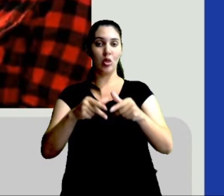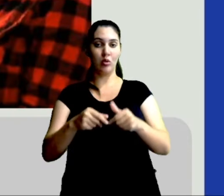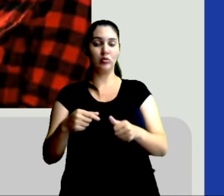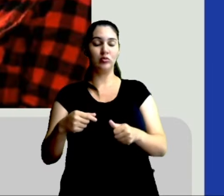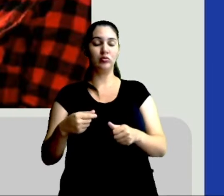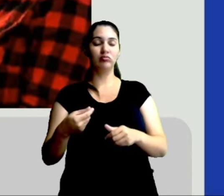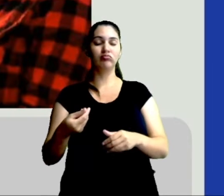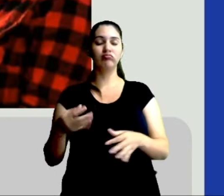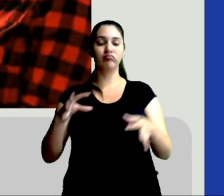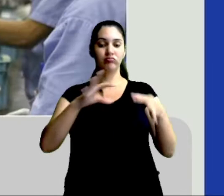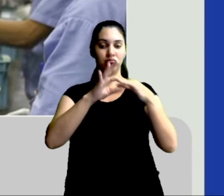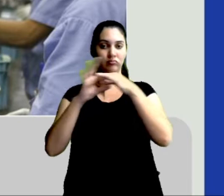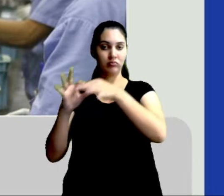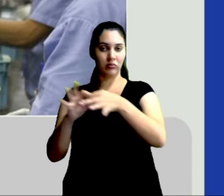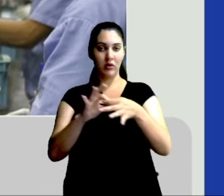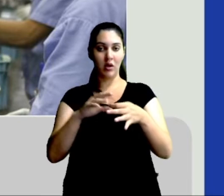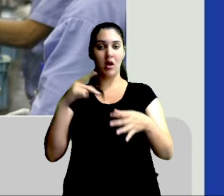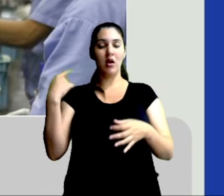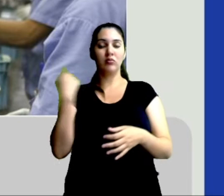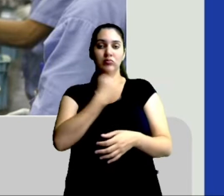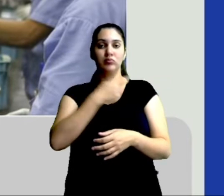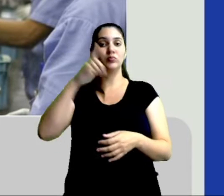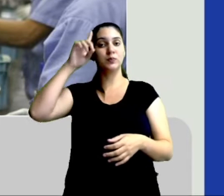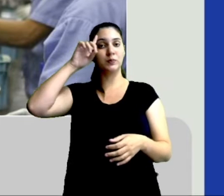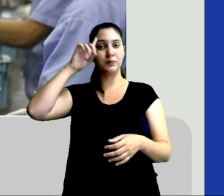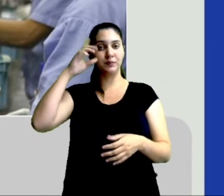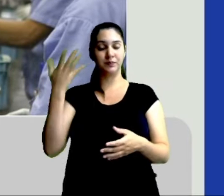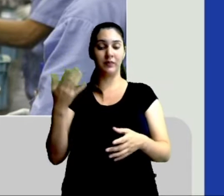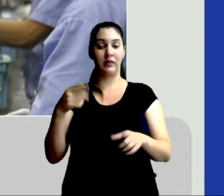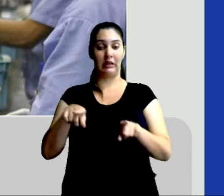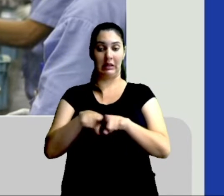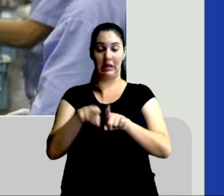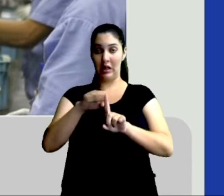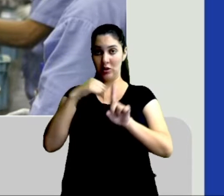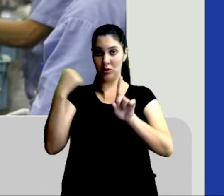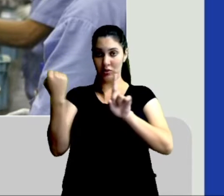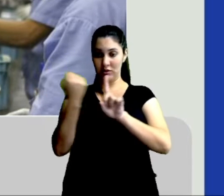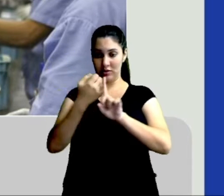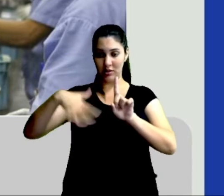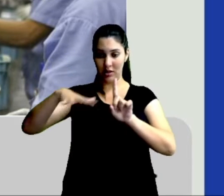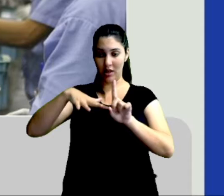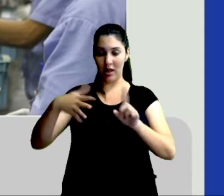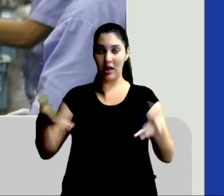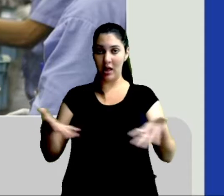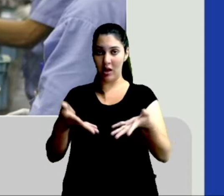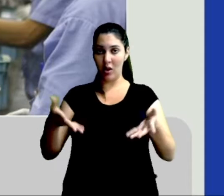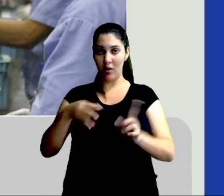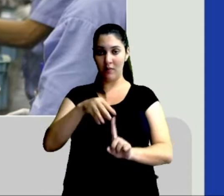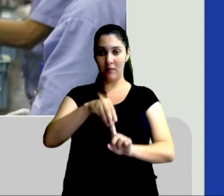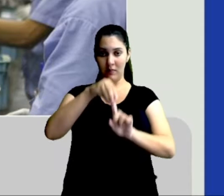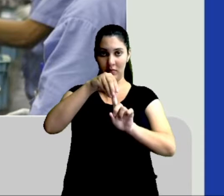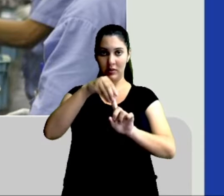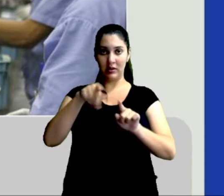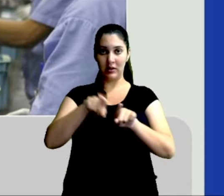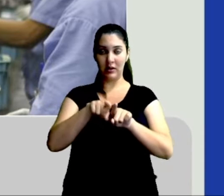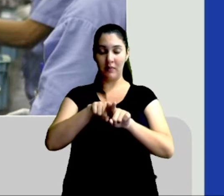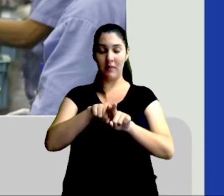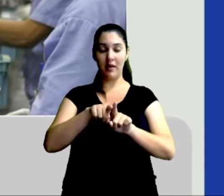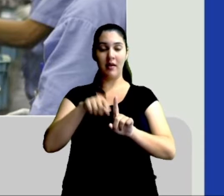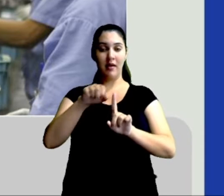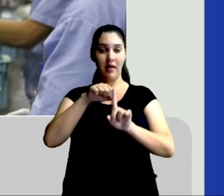associadas ao nosso dia a dia. As sociedades atuais, principalmente as nações